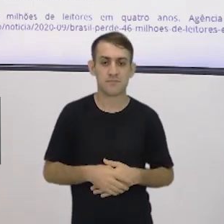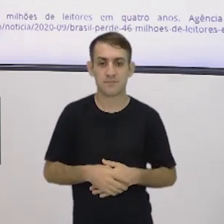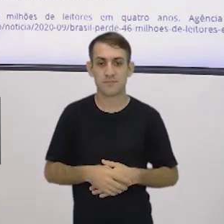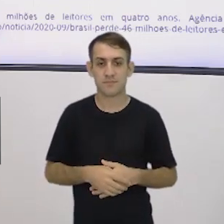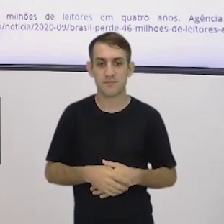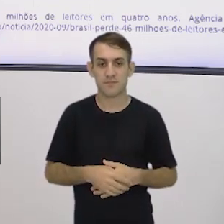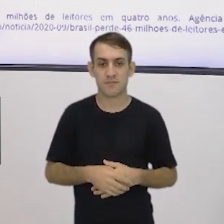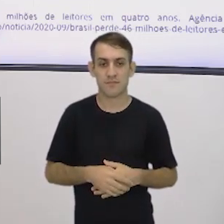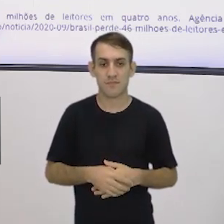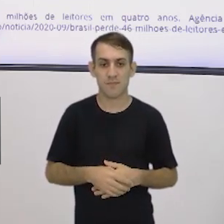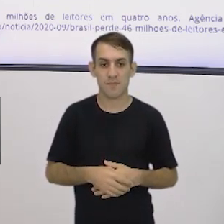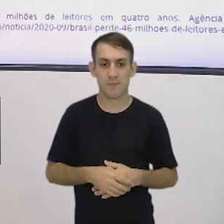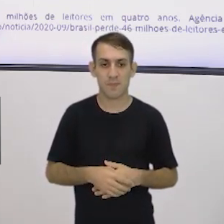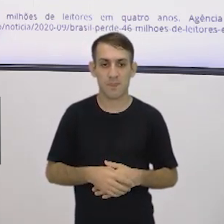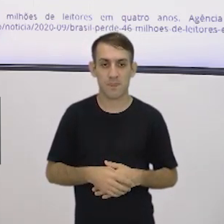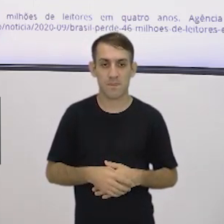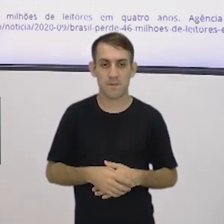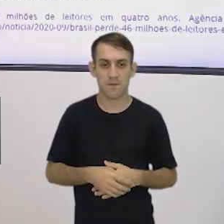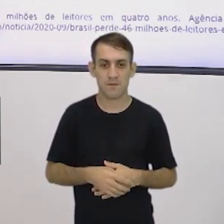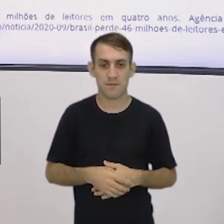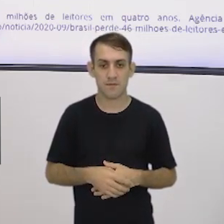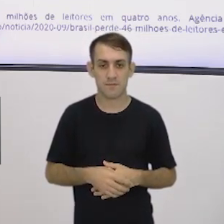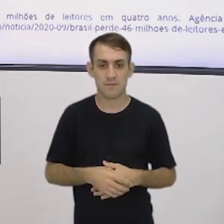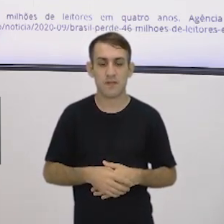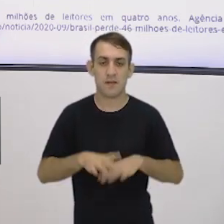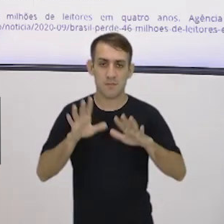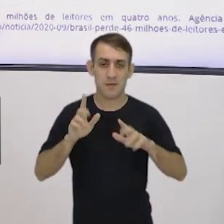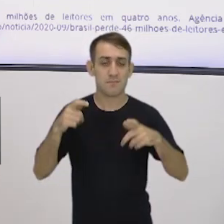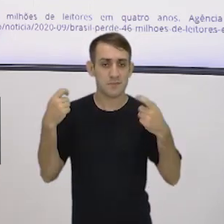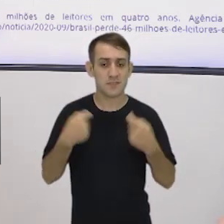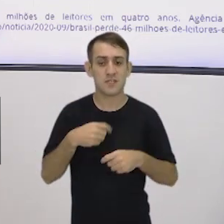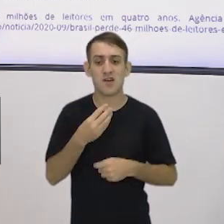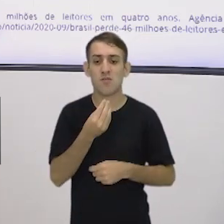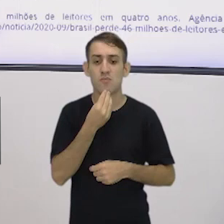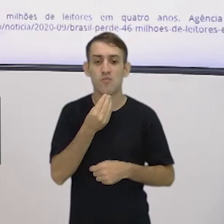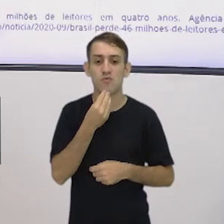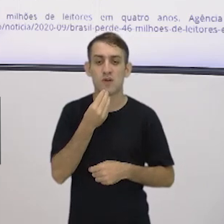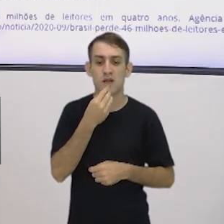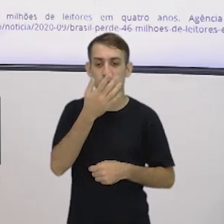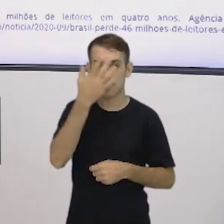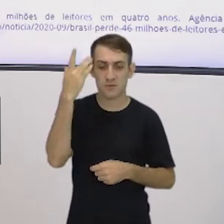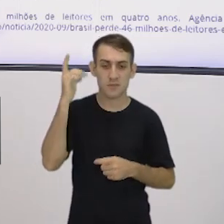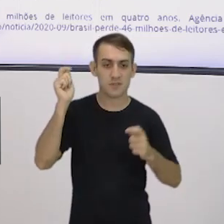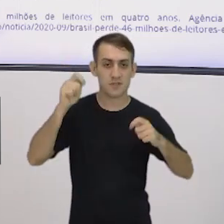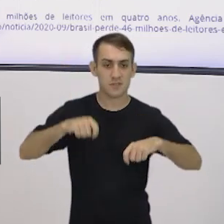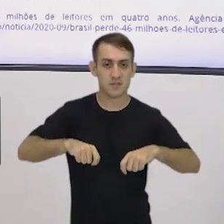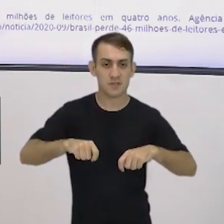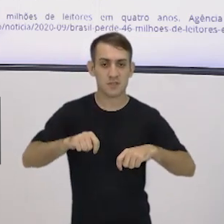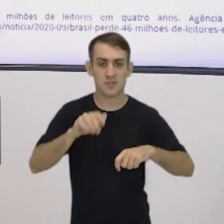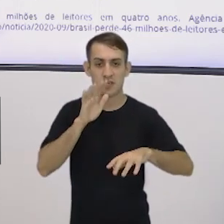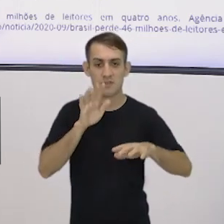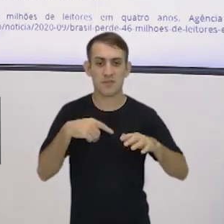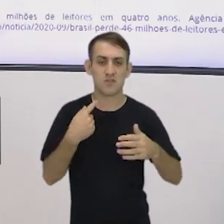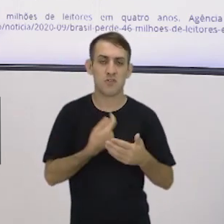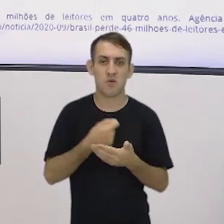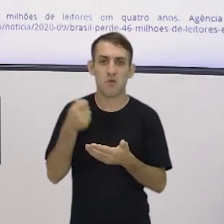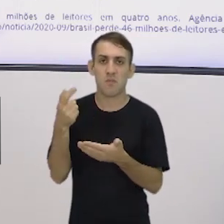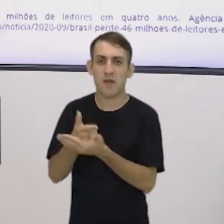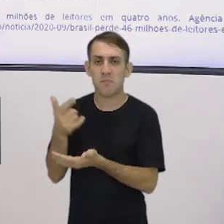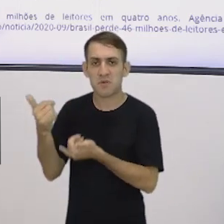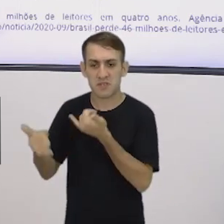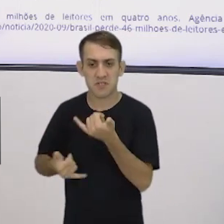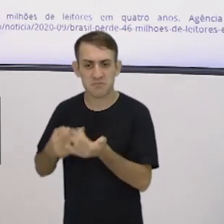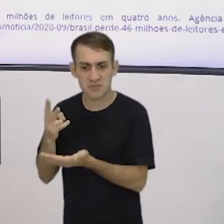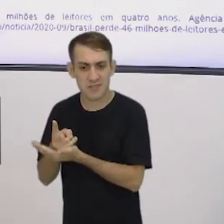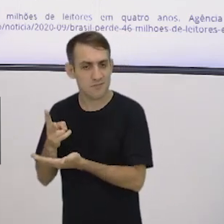Mas não deixem de dar essa oportunidade àqueles que podem, em vez de você comprar sempre brinquedo,